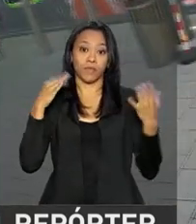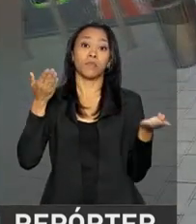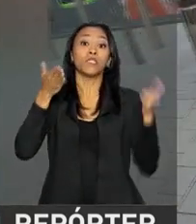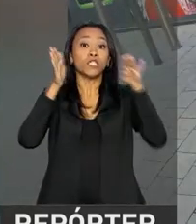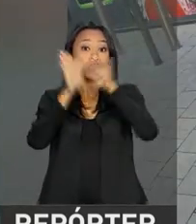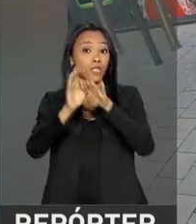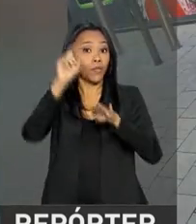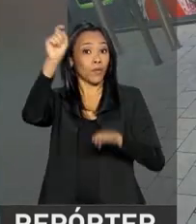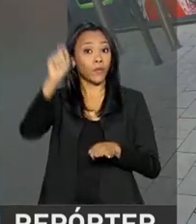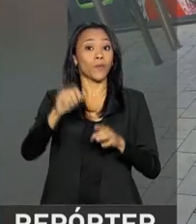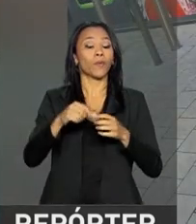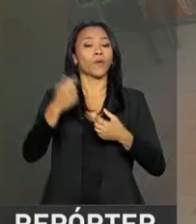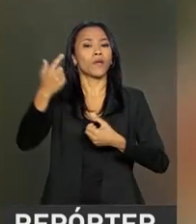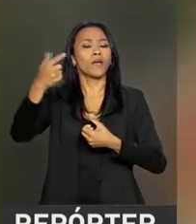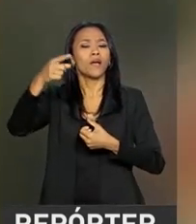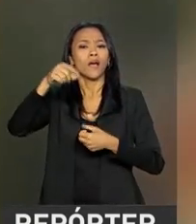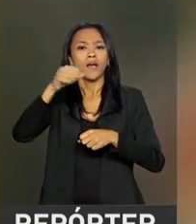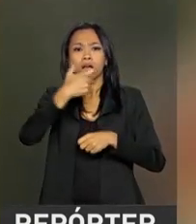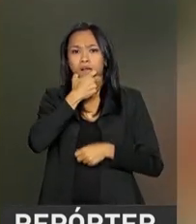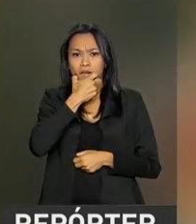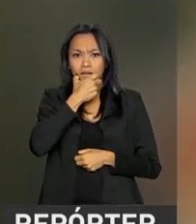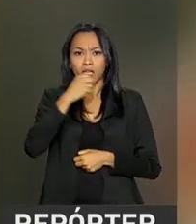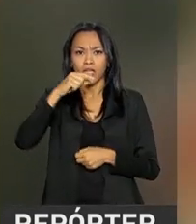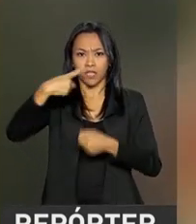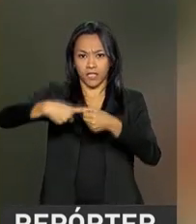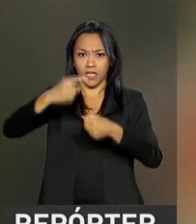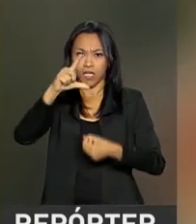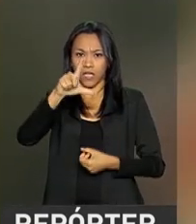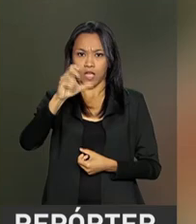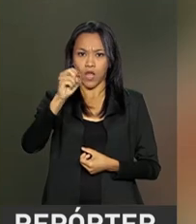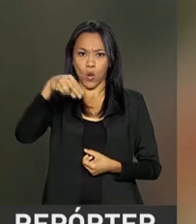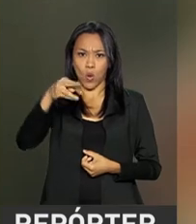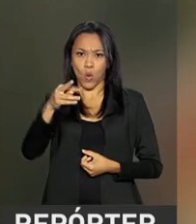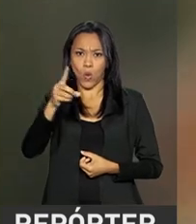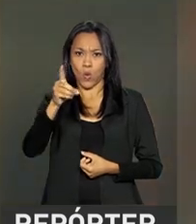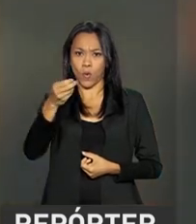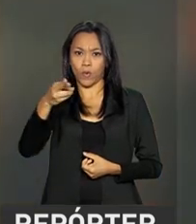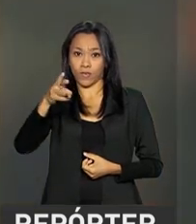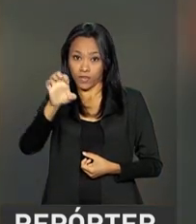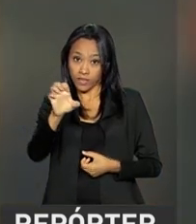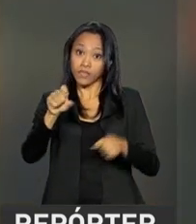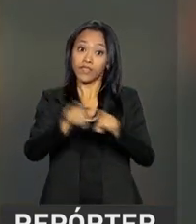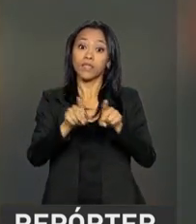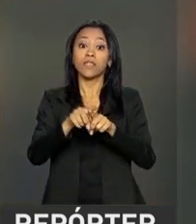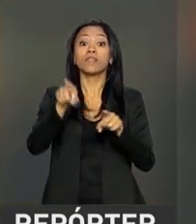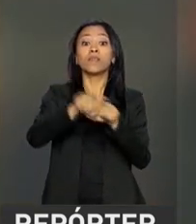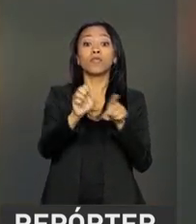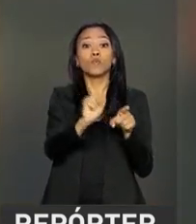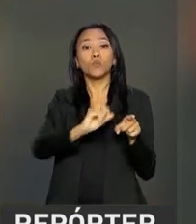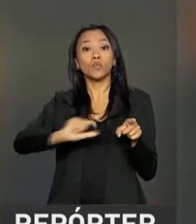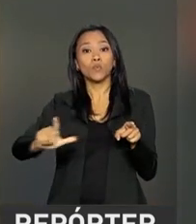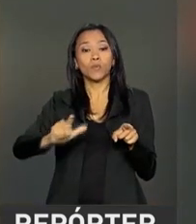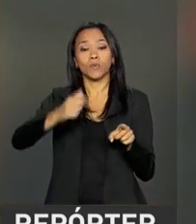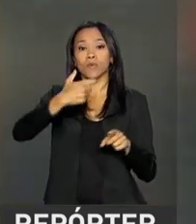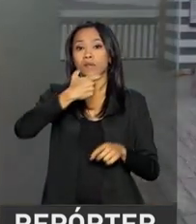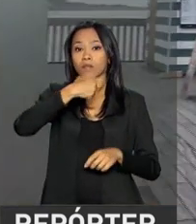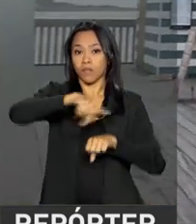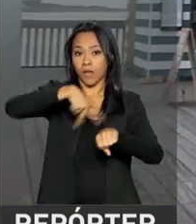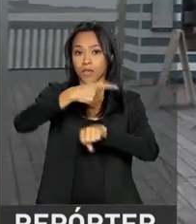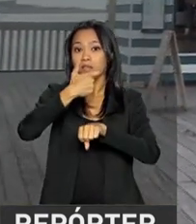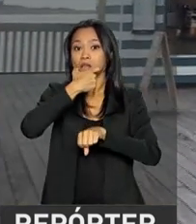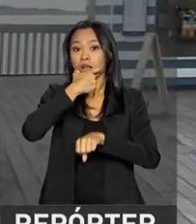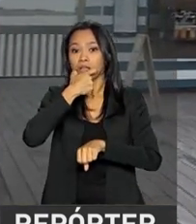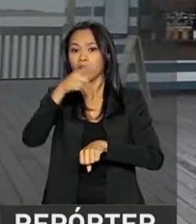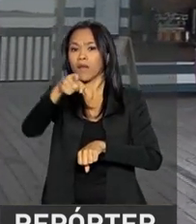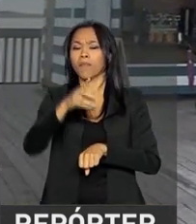último dia 3 de lá seguiu para a cidade de regiões no sul da inglaterra e as fotos não deixam mentir ela está aproveitando para conhecer os